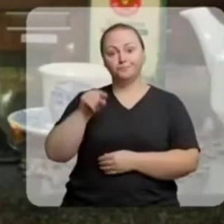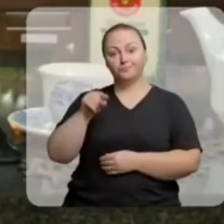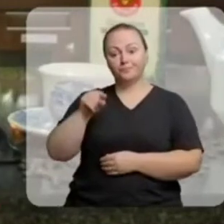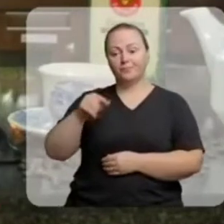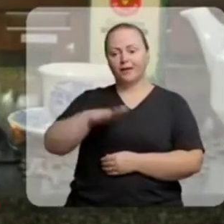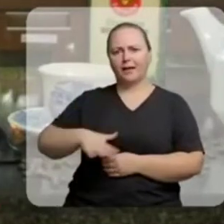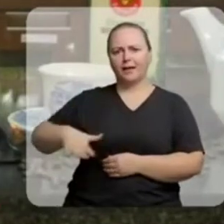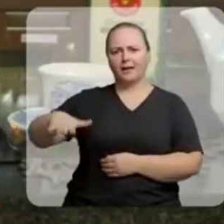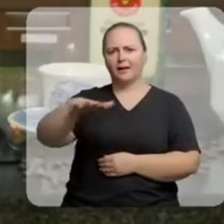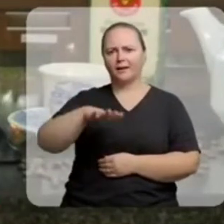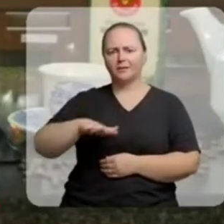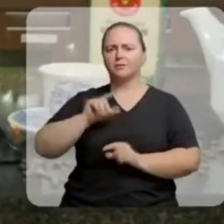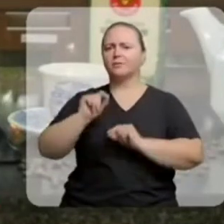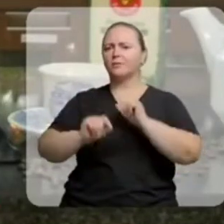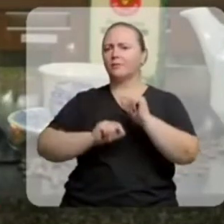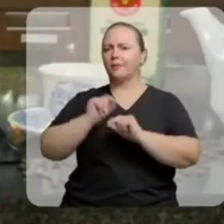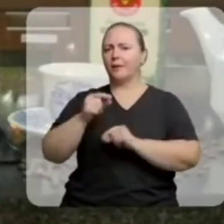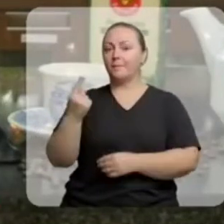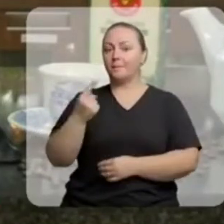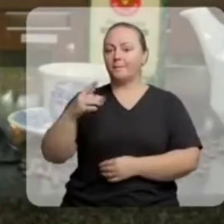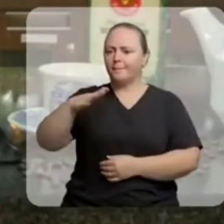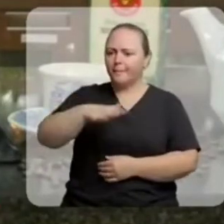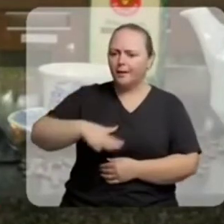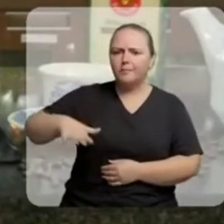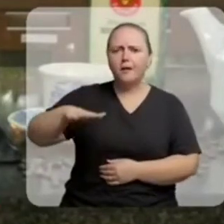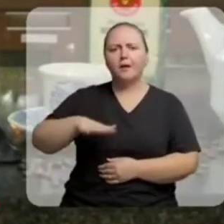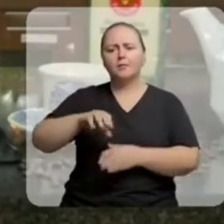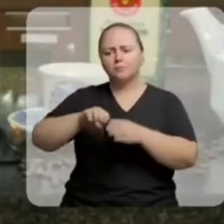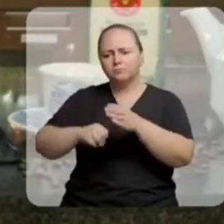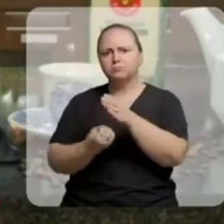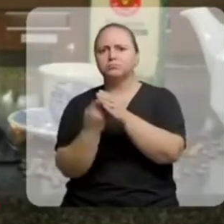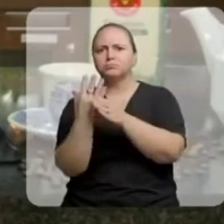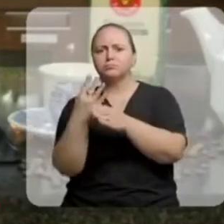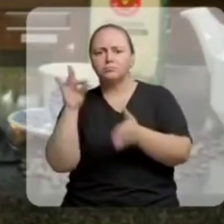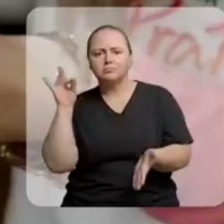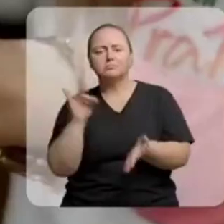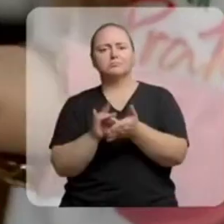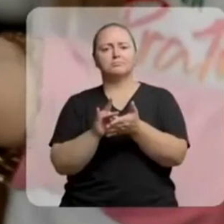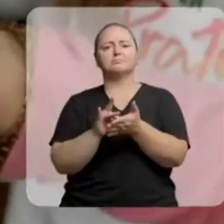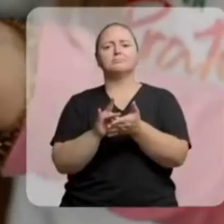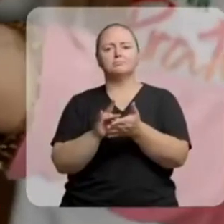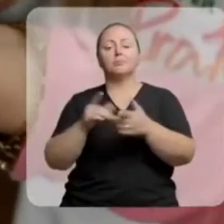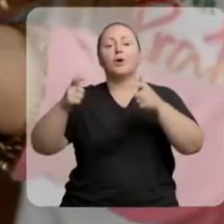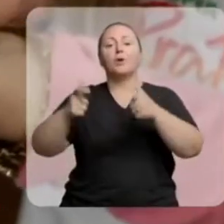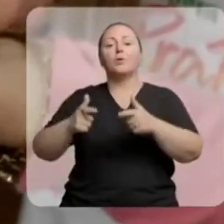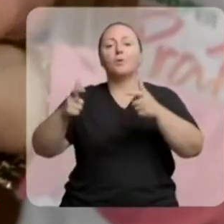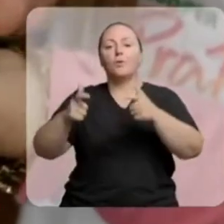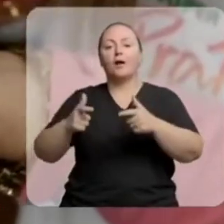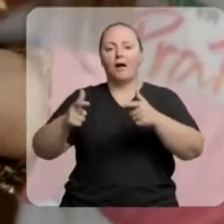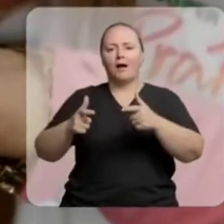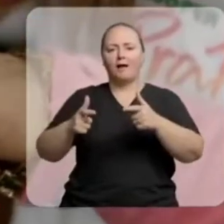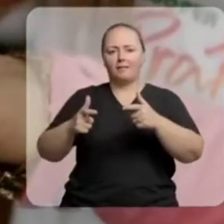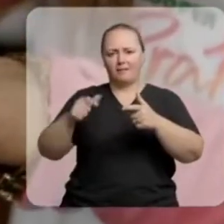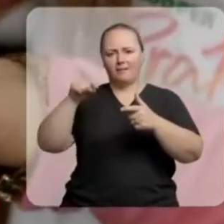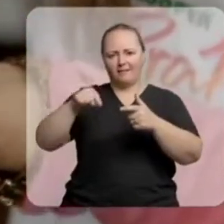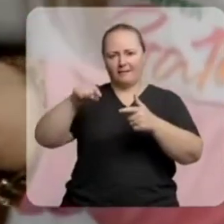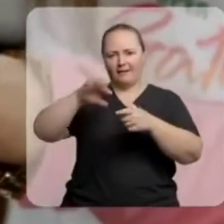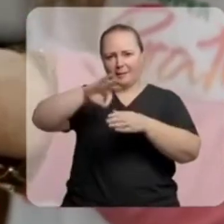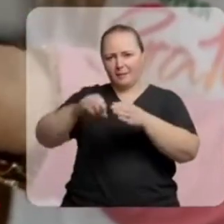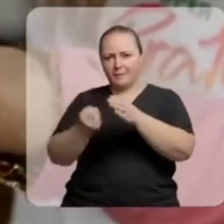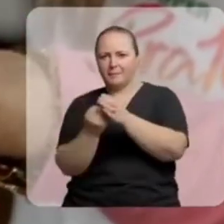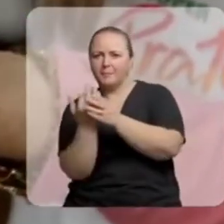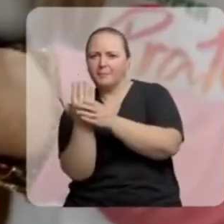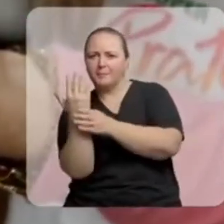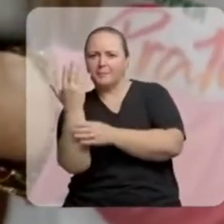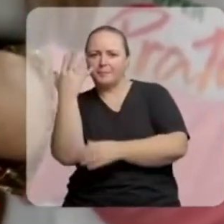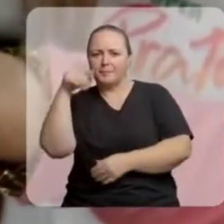foi a primeira área de plantio denominada no Brasil. A altitude de plantada, né? É, altitude